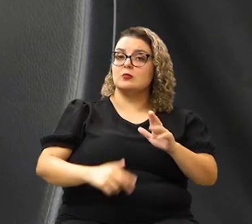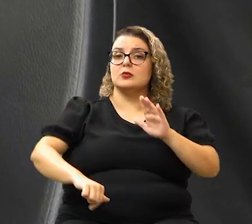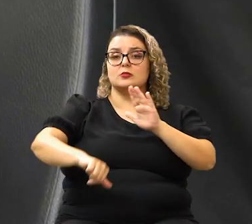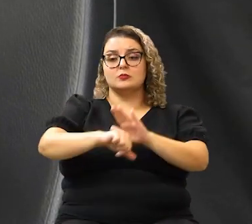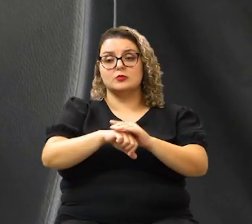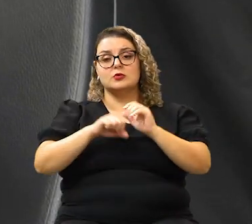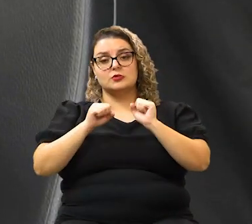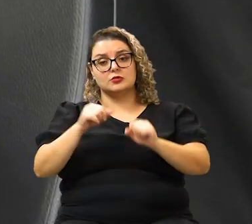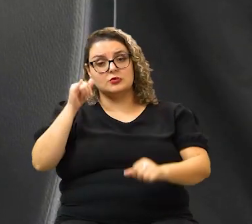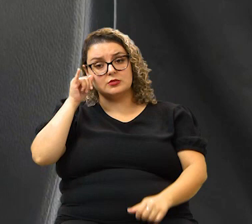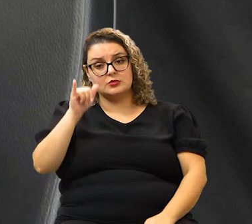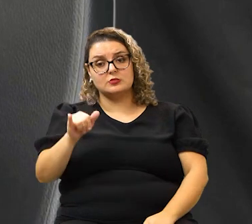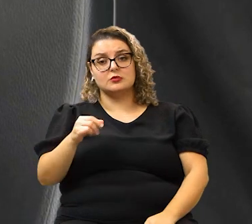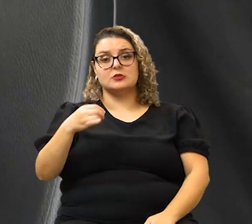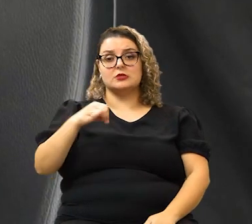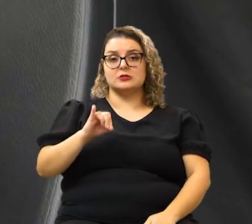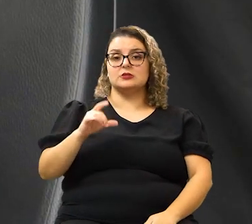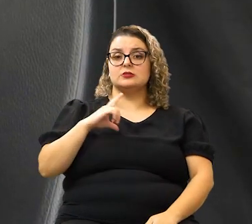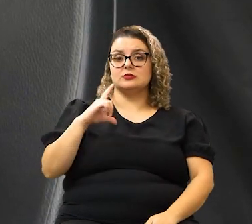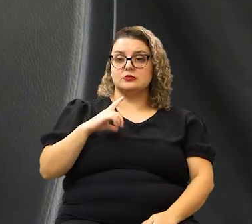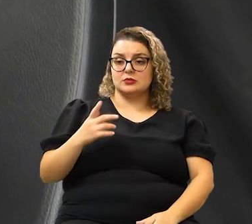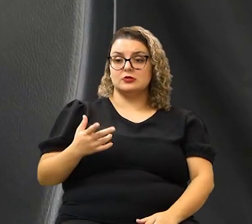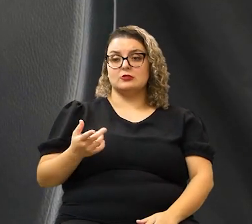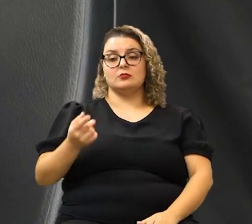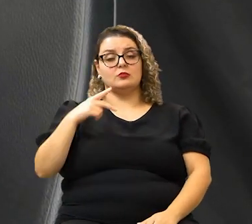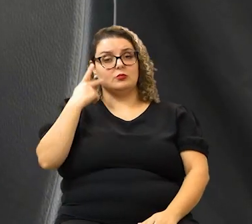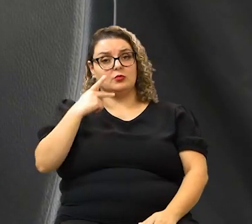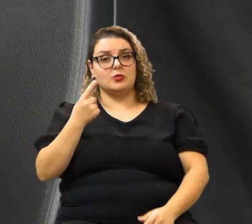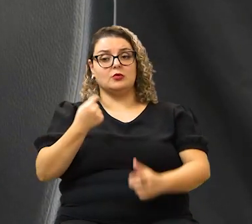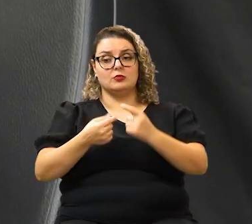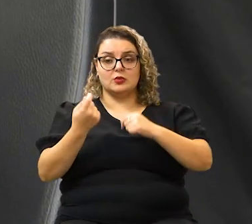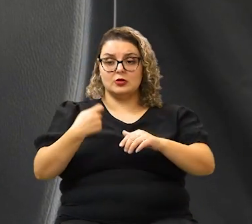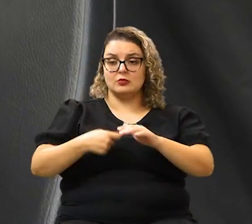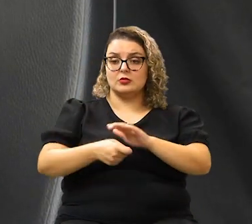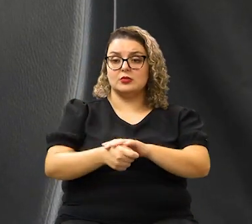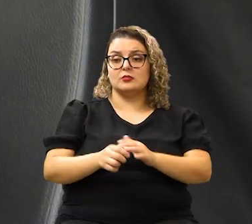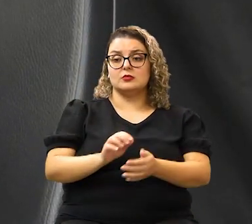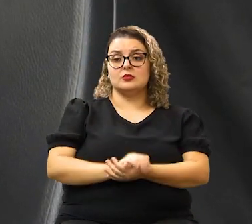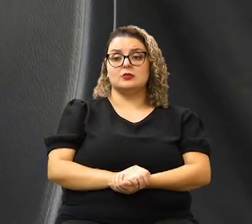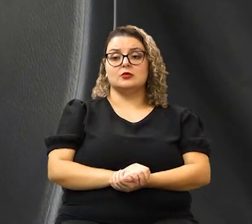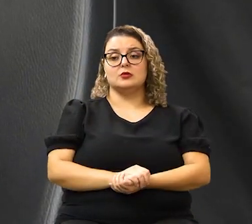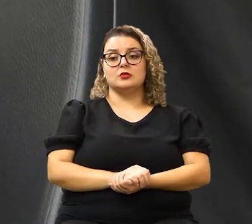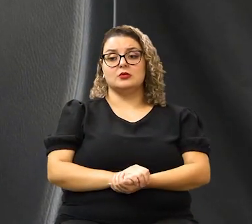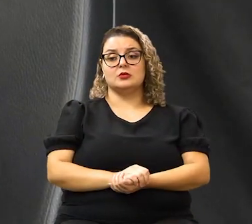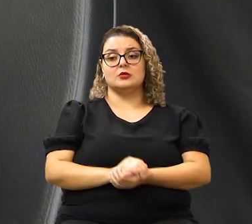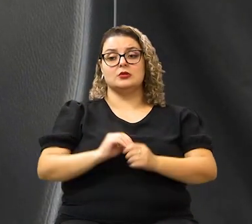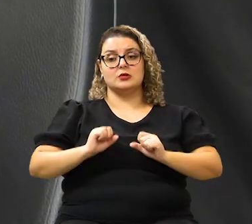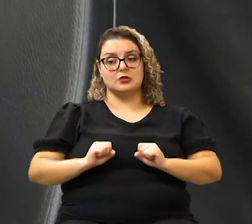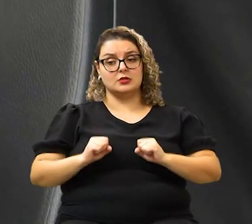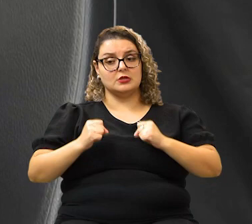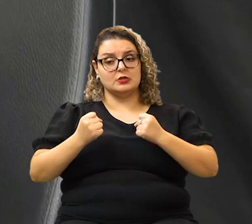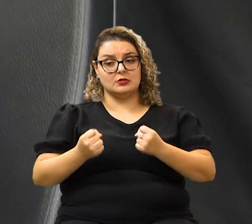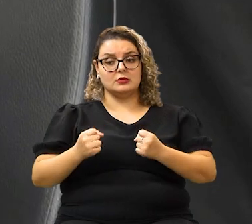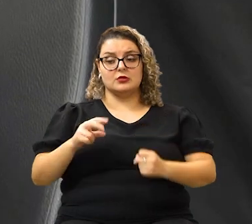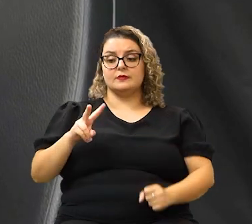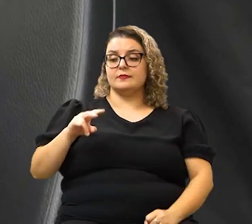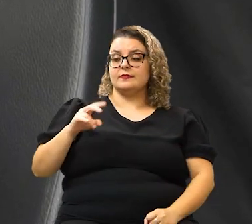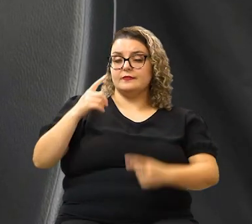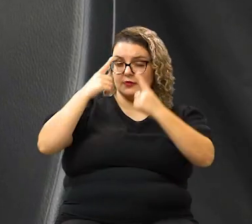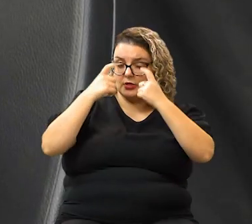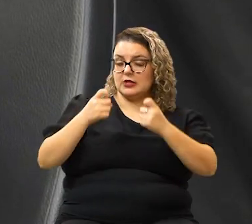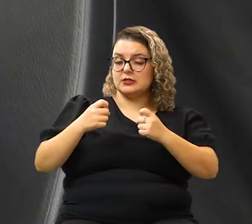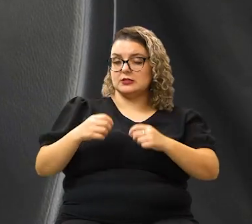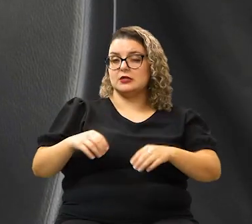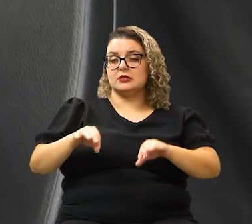políticas, investimento. Entramos na luta para trazer a vara de violência doméstica e familiar, que foi que a gente conquistou junto com o